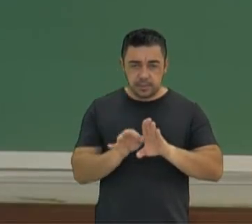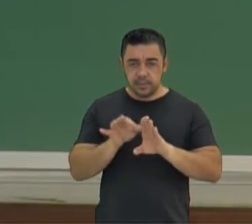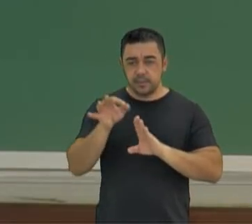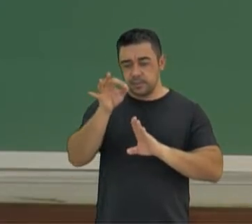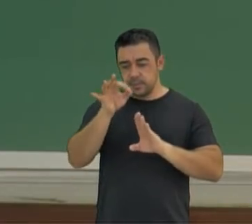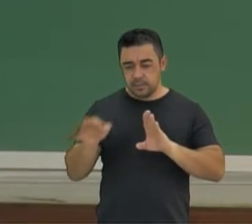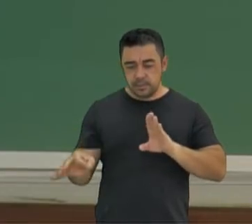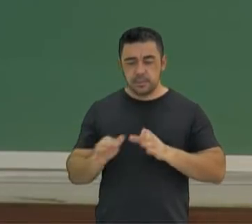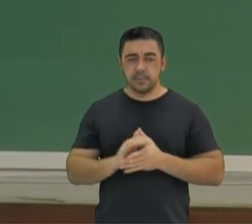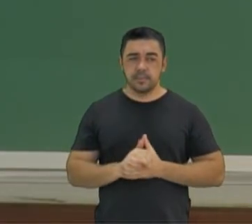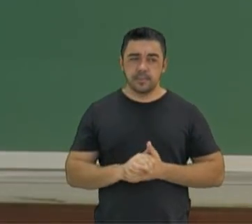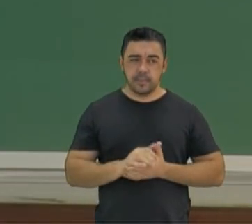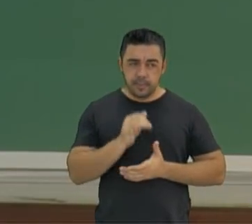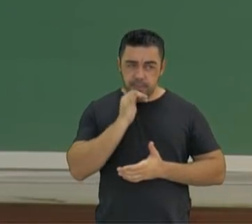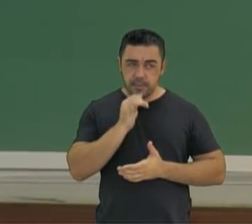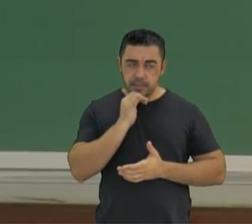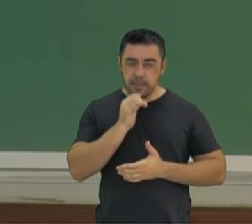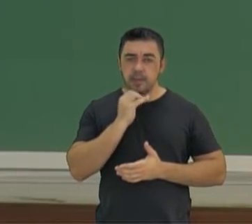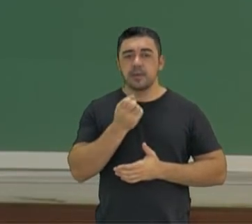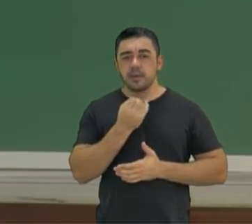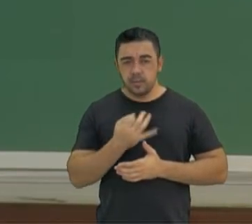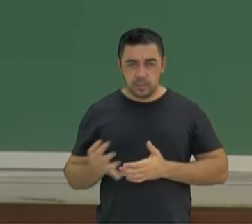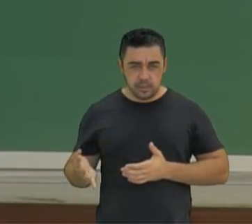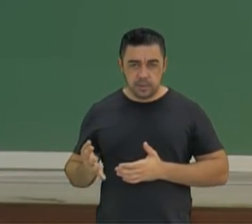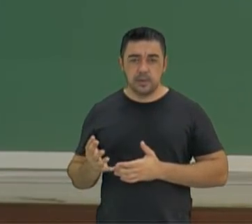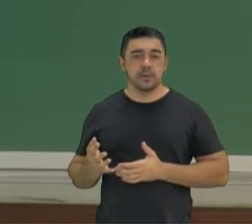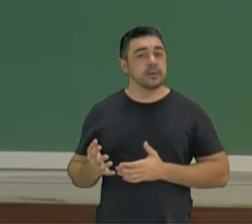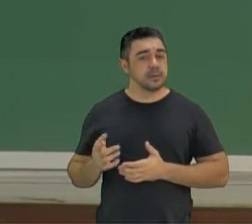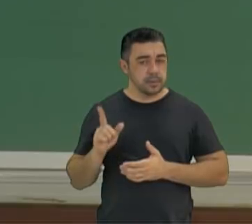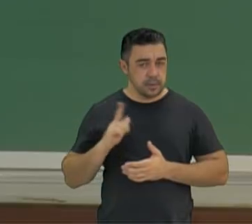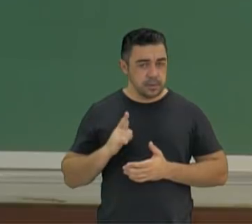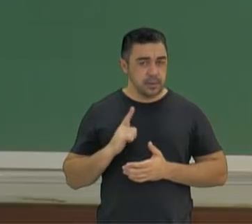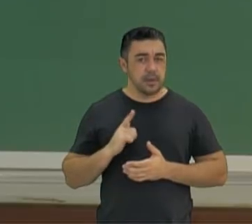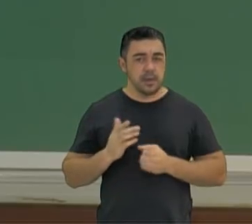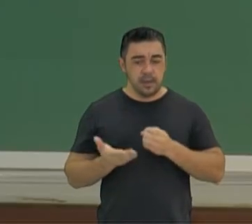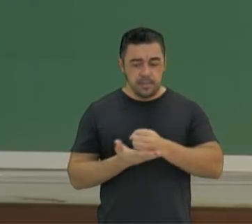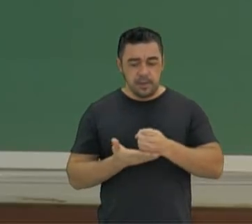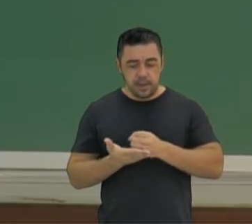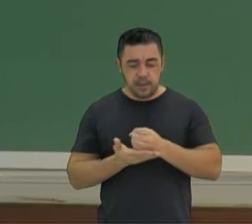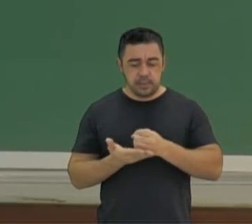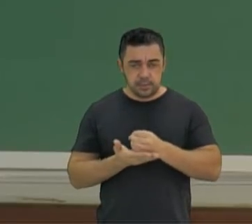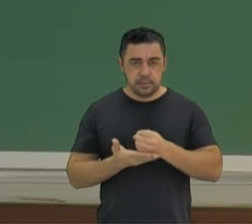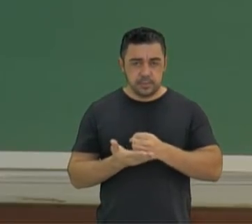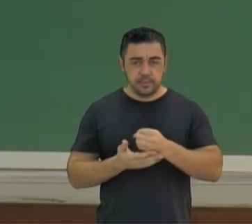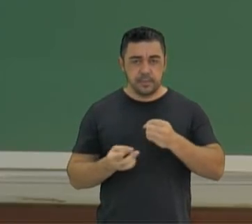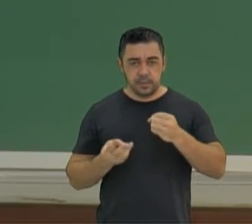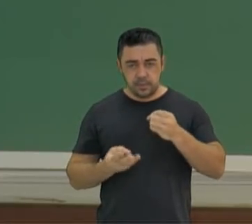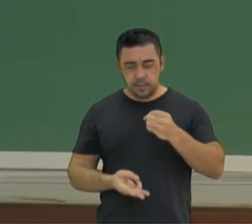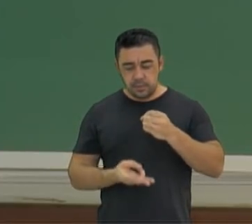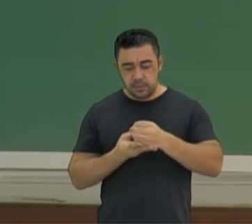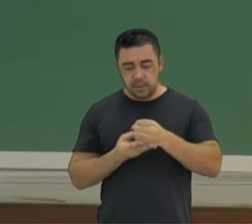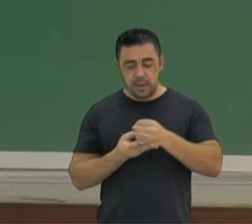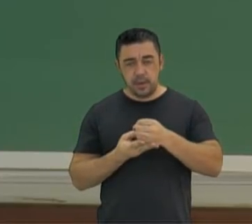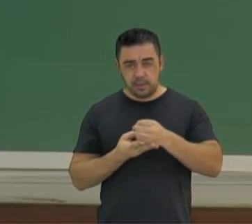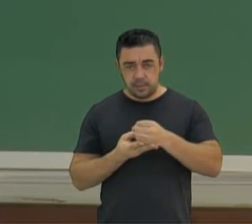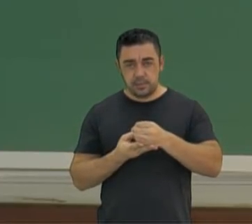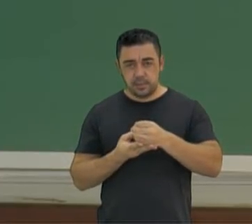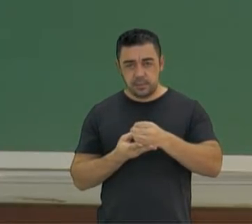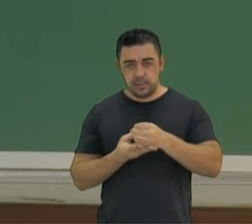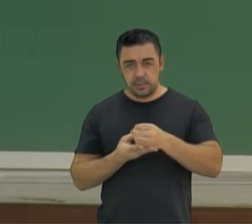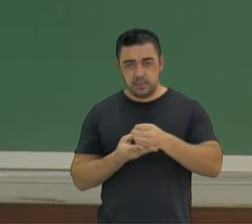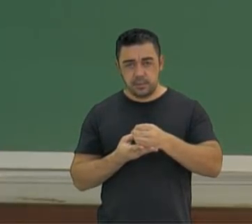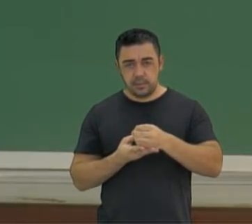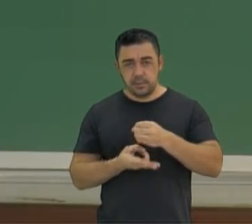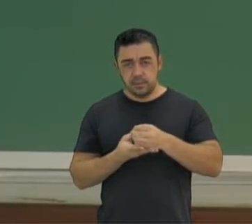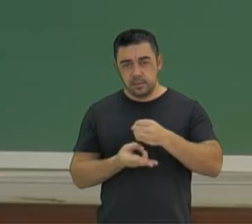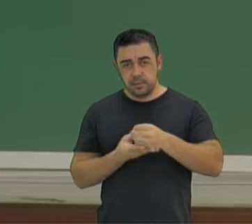Bom, aresta eu tenho que contar as arestas da base e as arestas laterais. Então, se eu tenho uma base